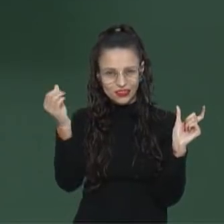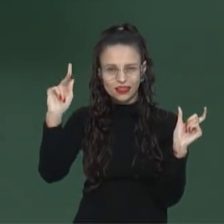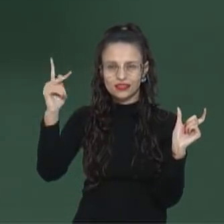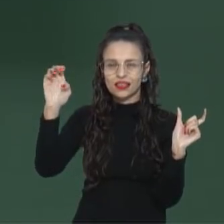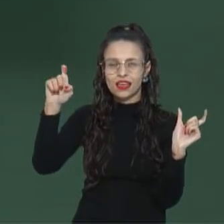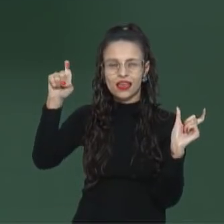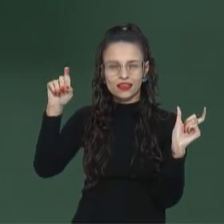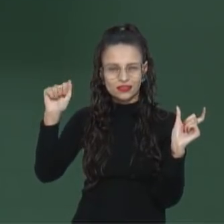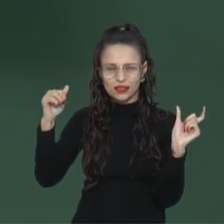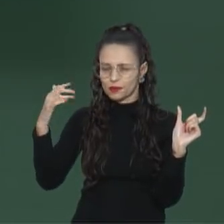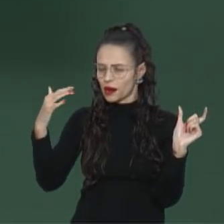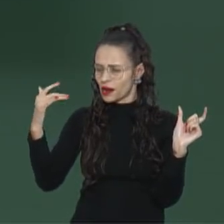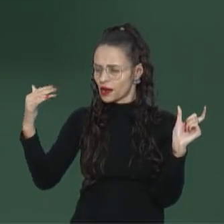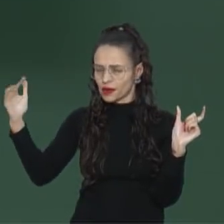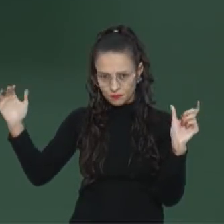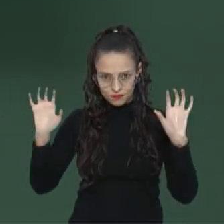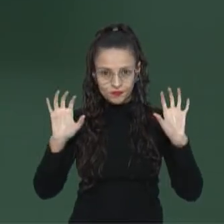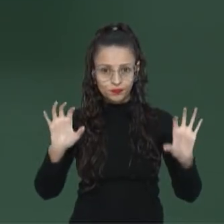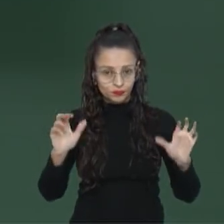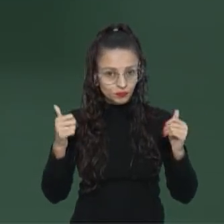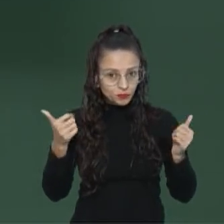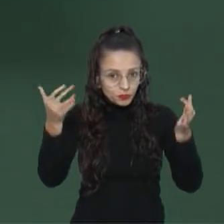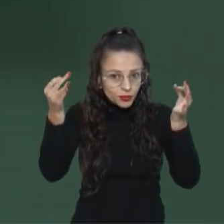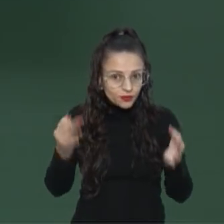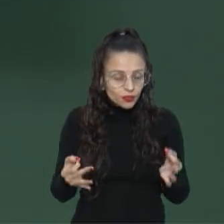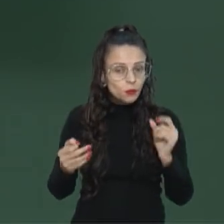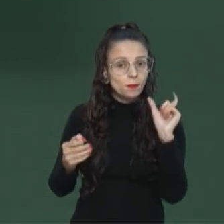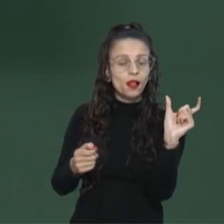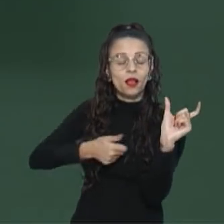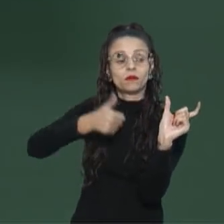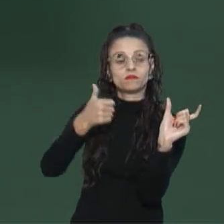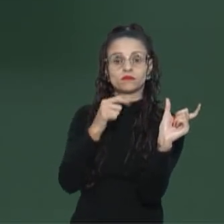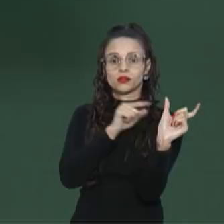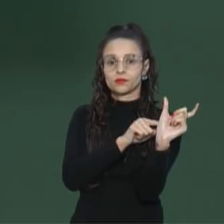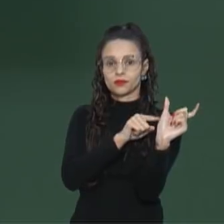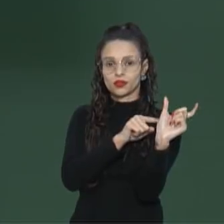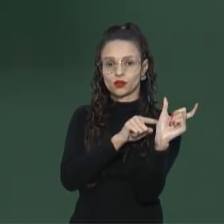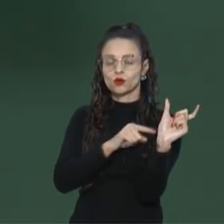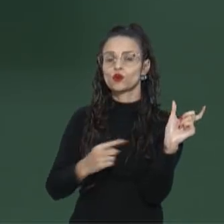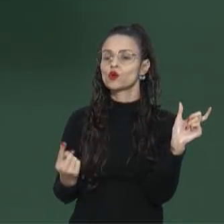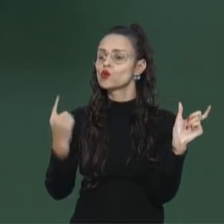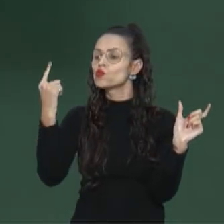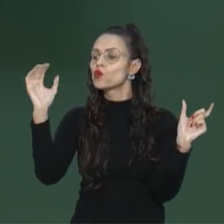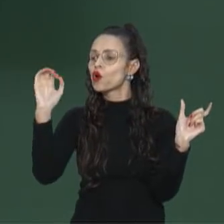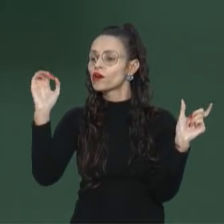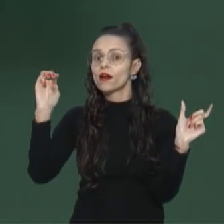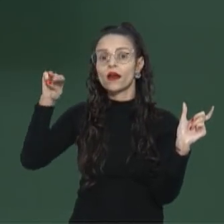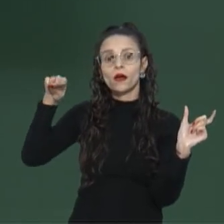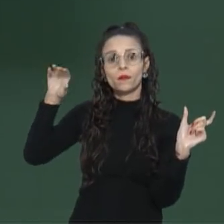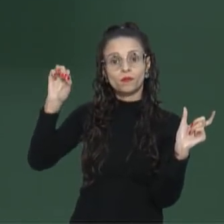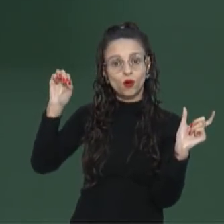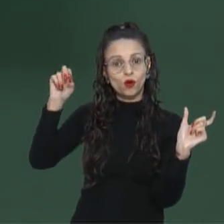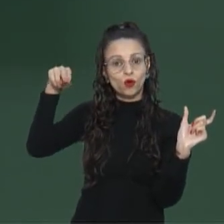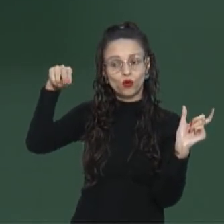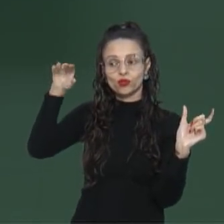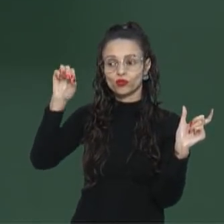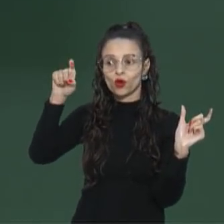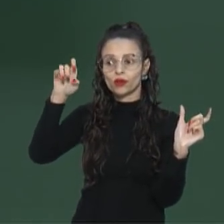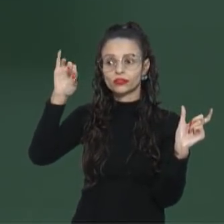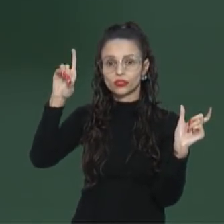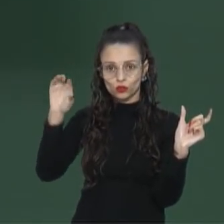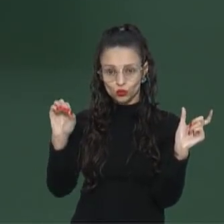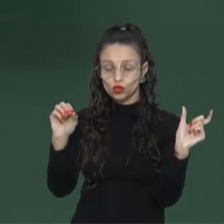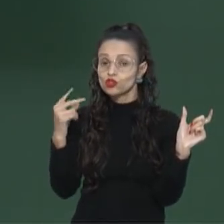hepta, octa. E assim vai. Perfeito? Então se tiver um oxigênio, monóxido.